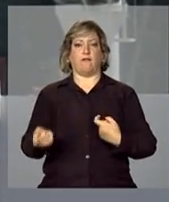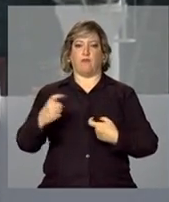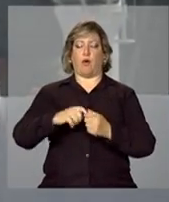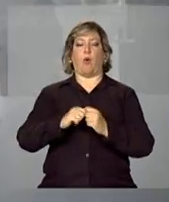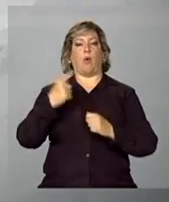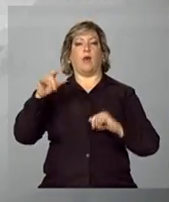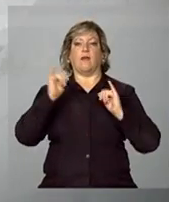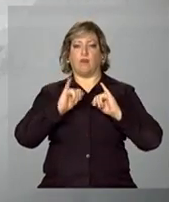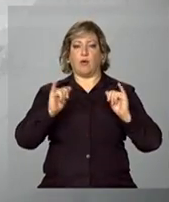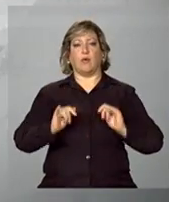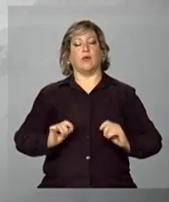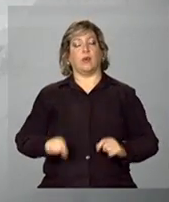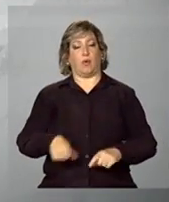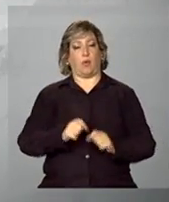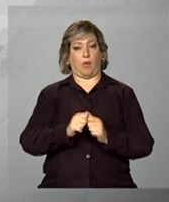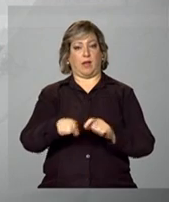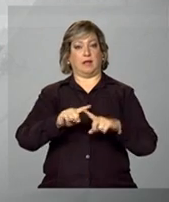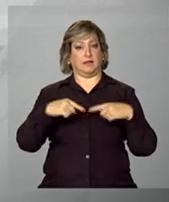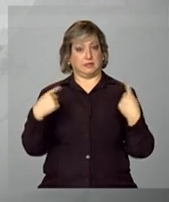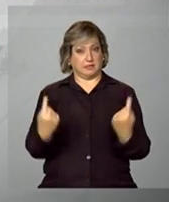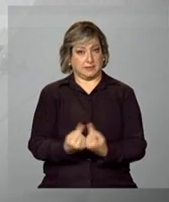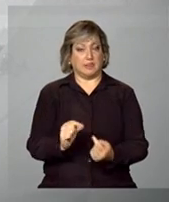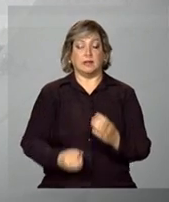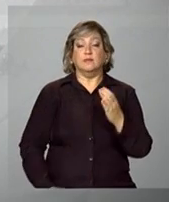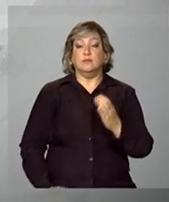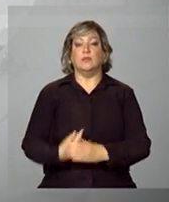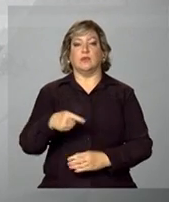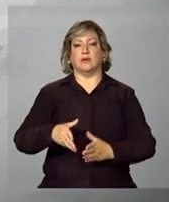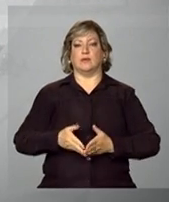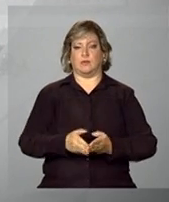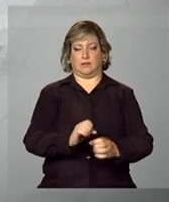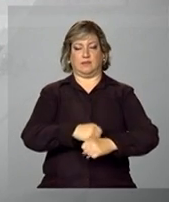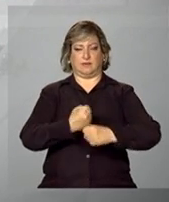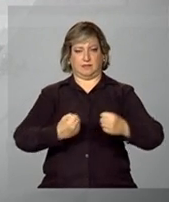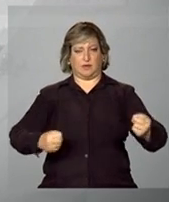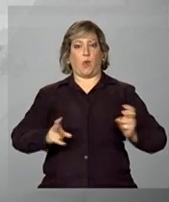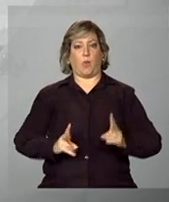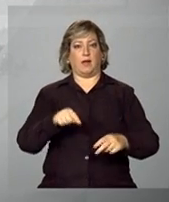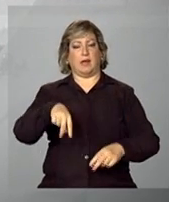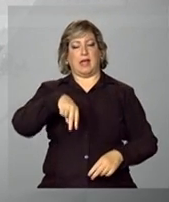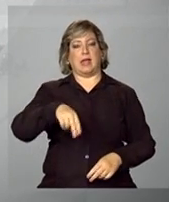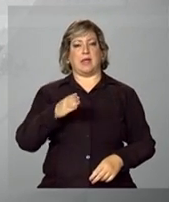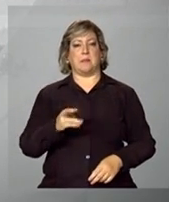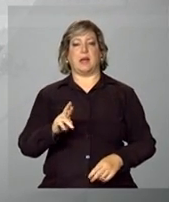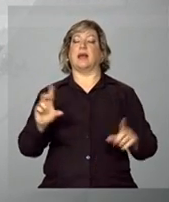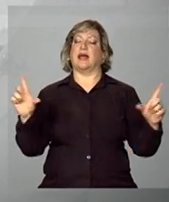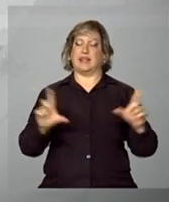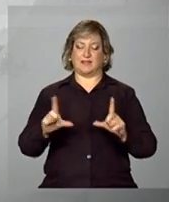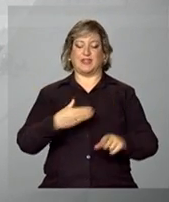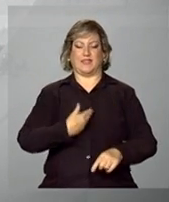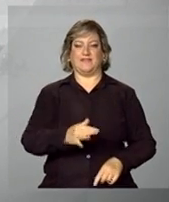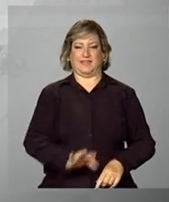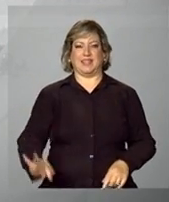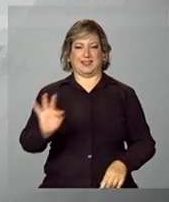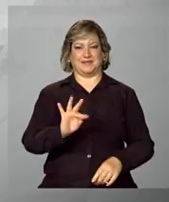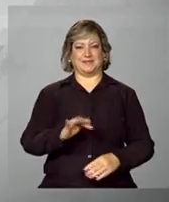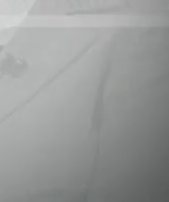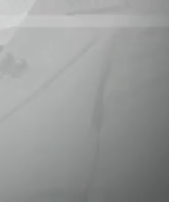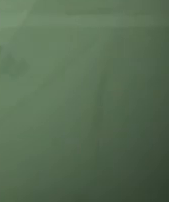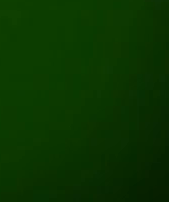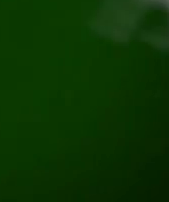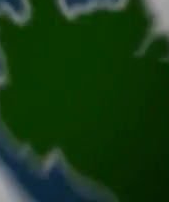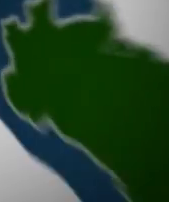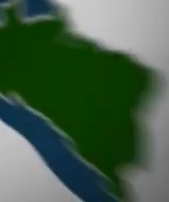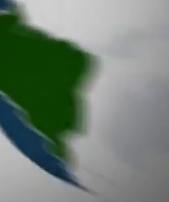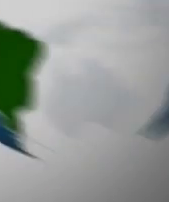outras informações com a cerimônia de inauguração do Zumbi dos Palmares Continue com a gente NBR a TV do Governo